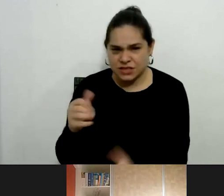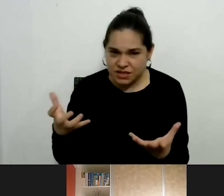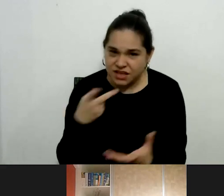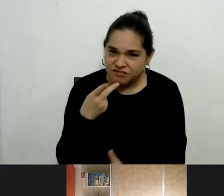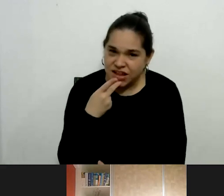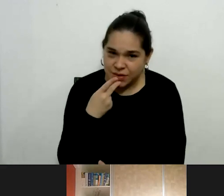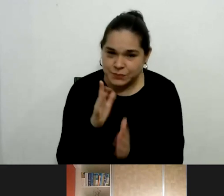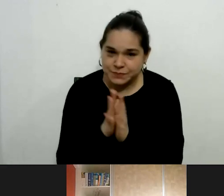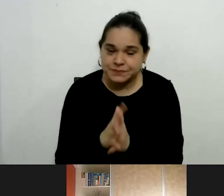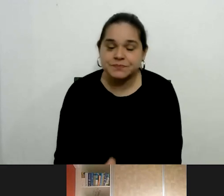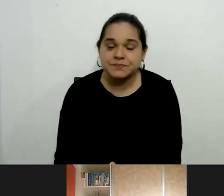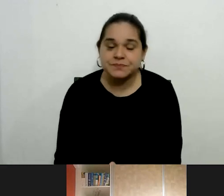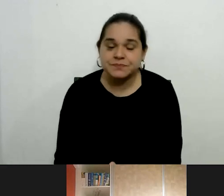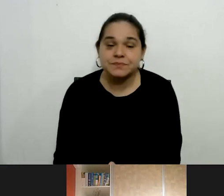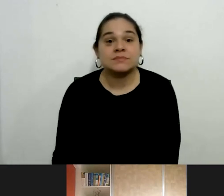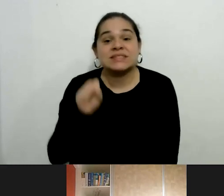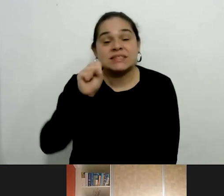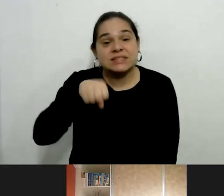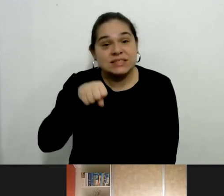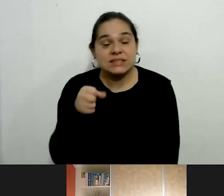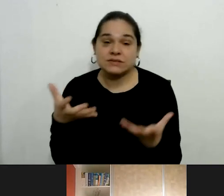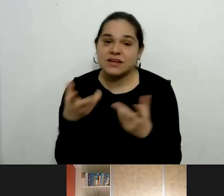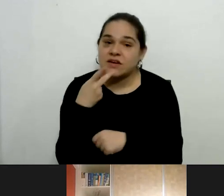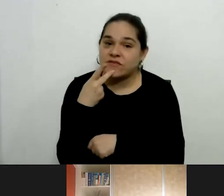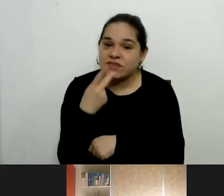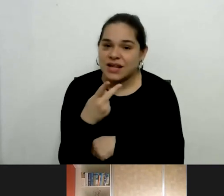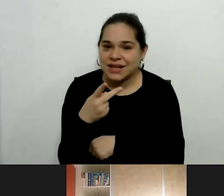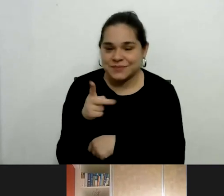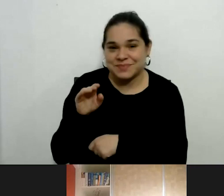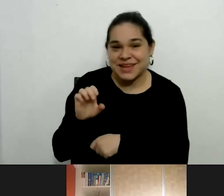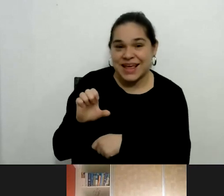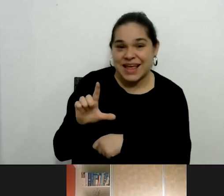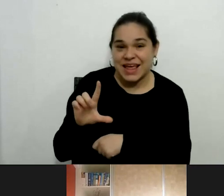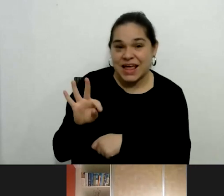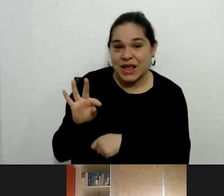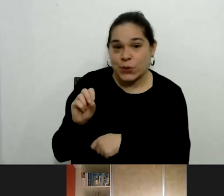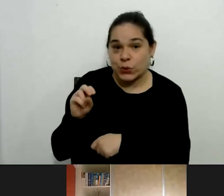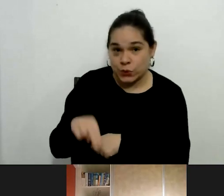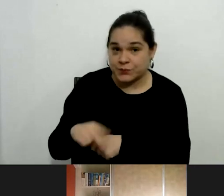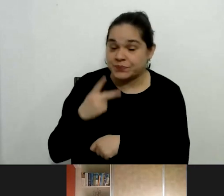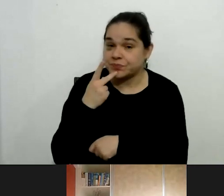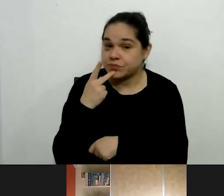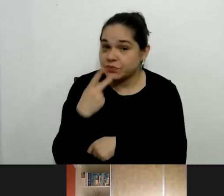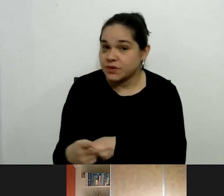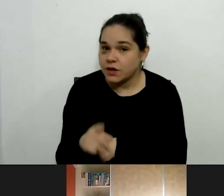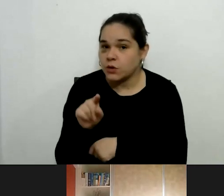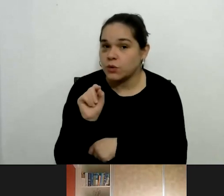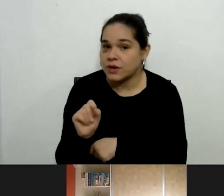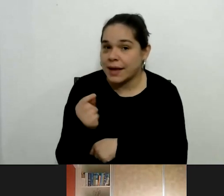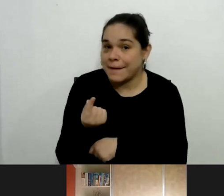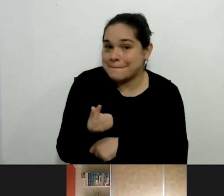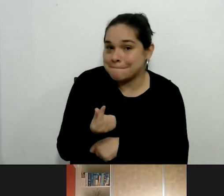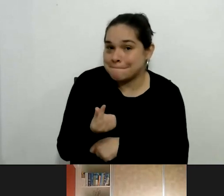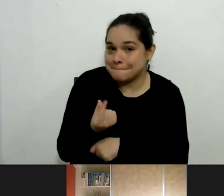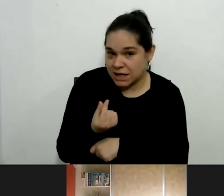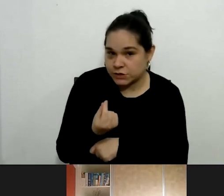Cláudia. Oi. Ah, então, eu queria comentar ali que o Elton colocou ali a questão em relação aos preços, eu coloquei ali